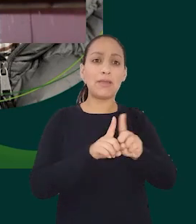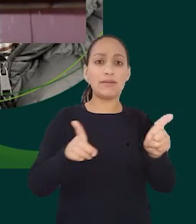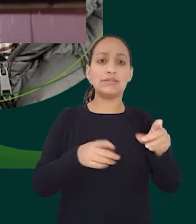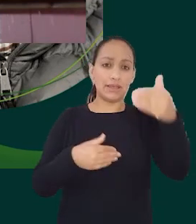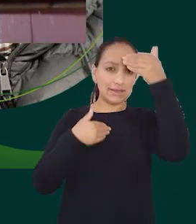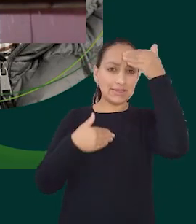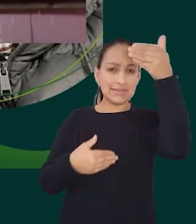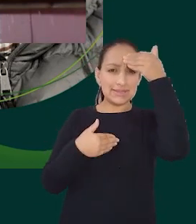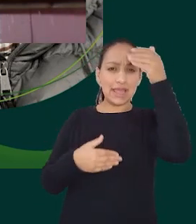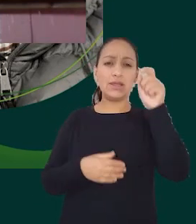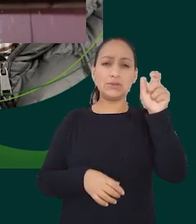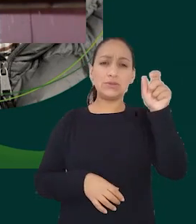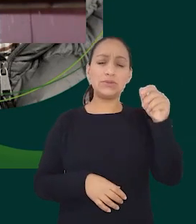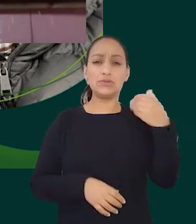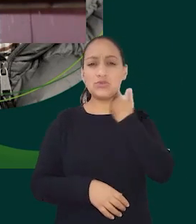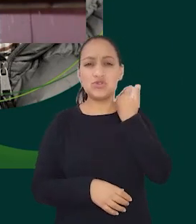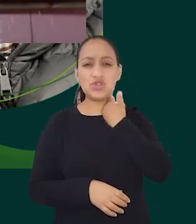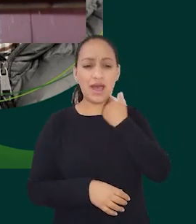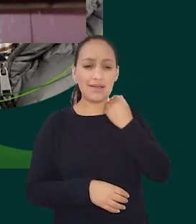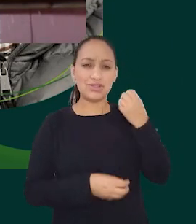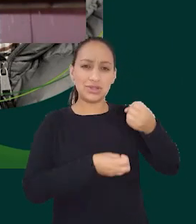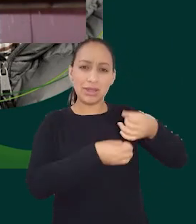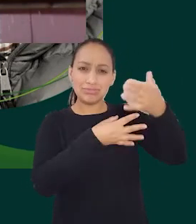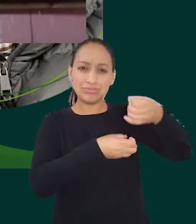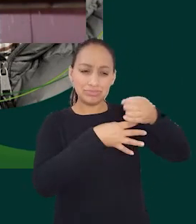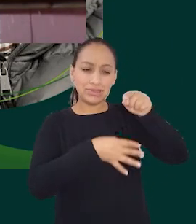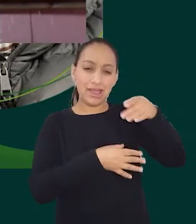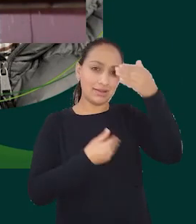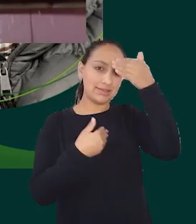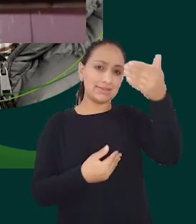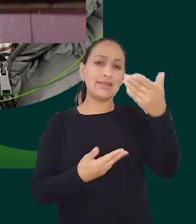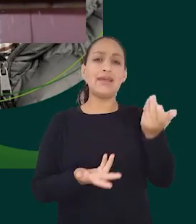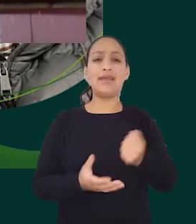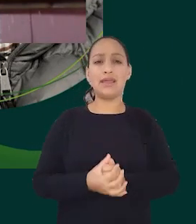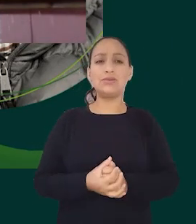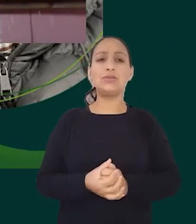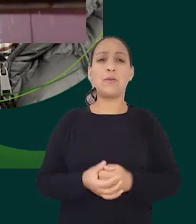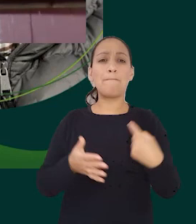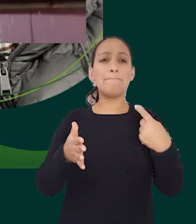Obrigado. ali agradecendo. É, aí tem perguntas.